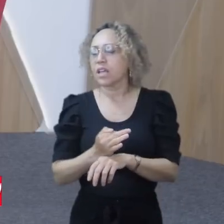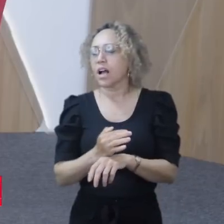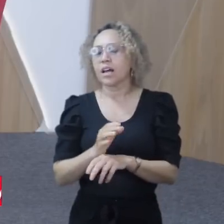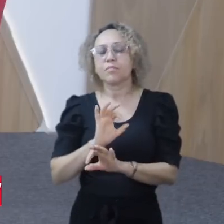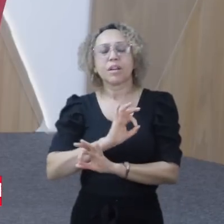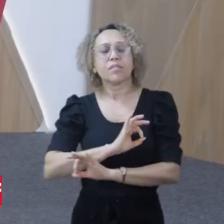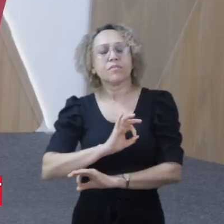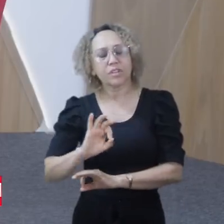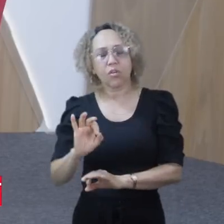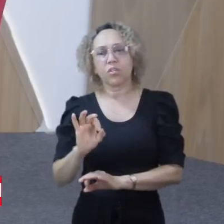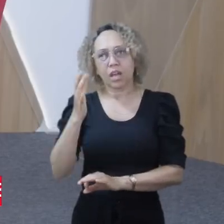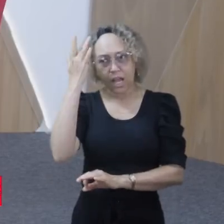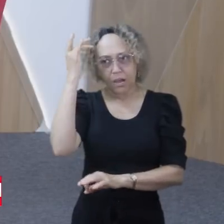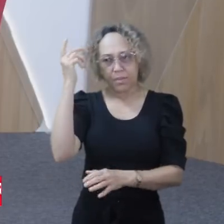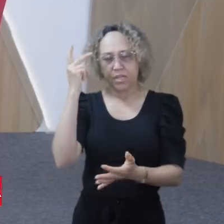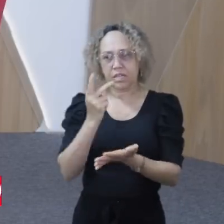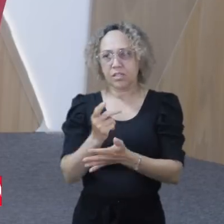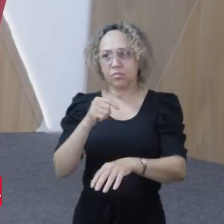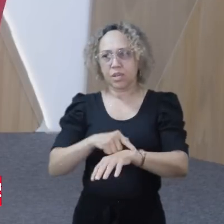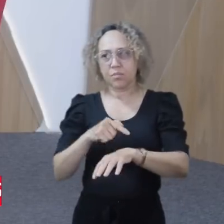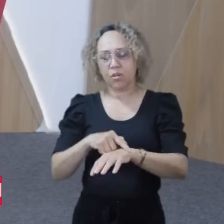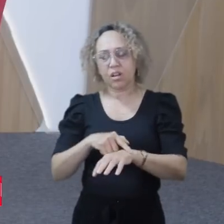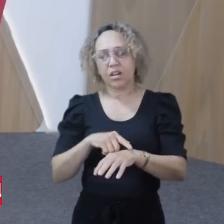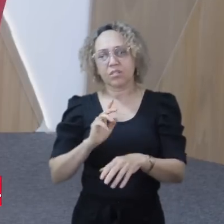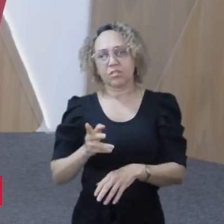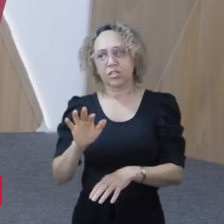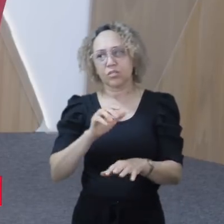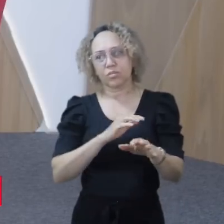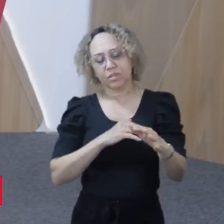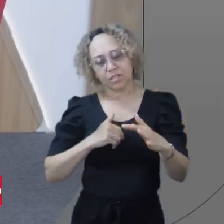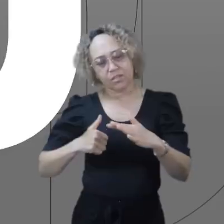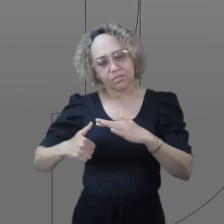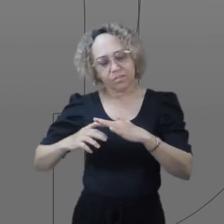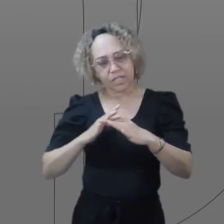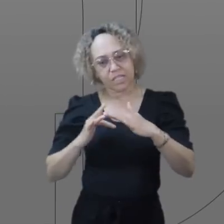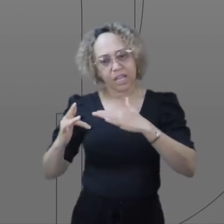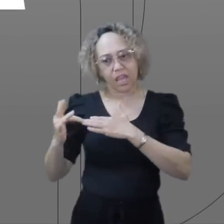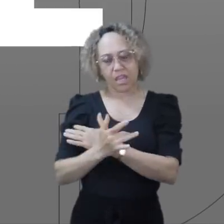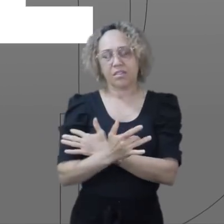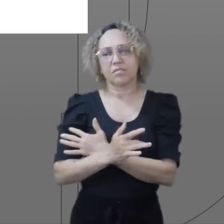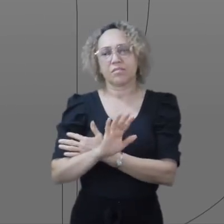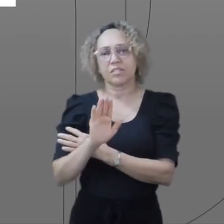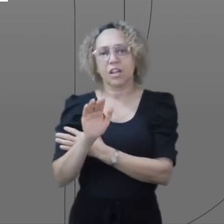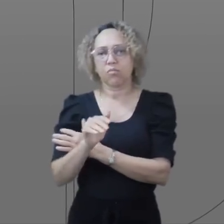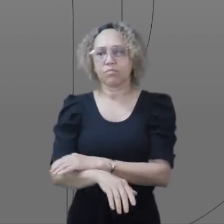no mesmo horário. Continue com a gente pelas redes. Tchau.